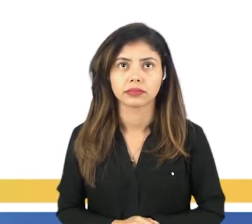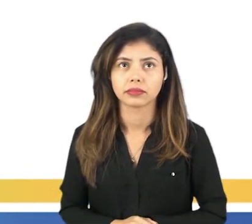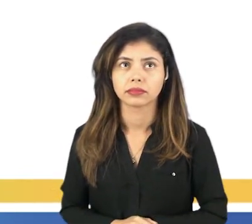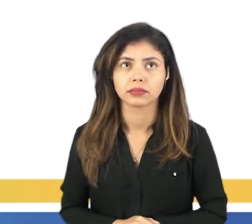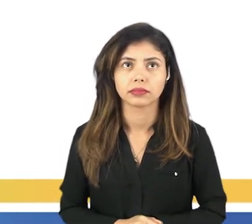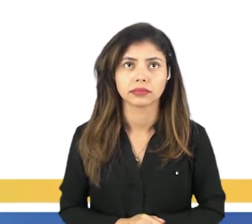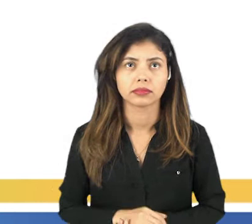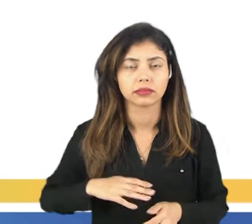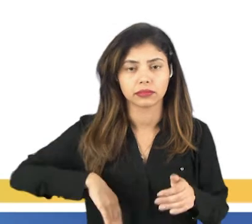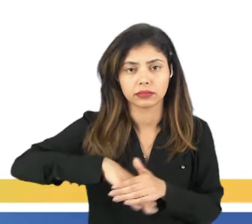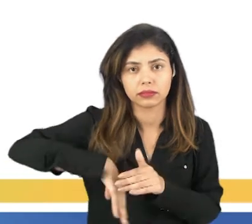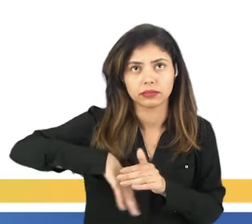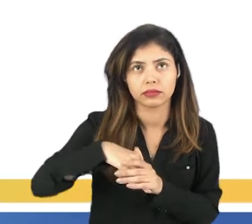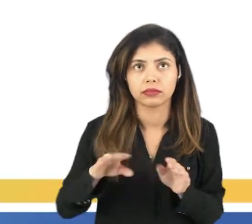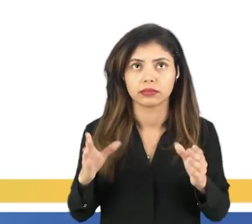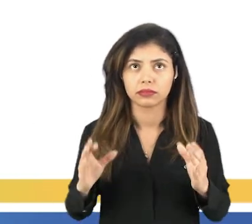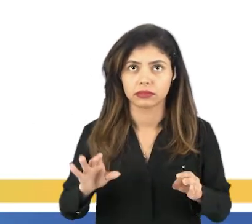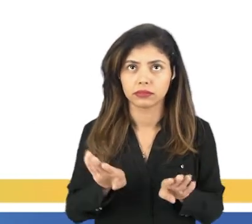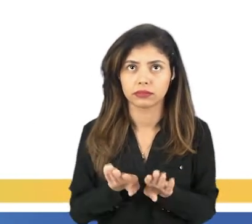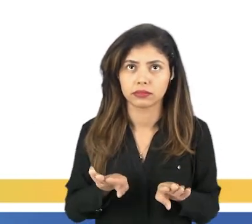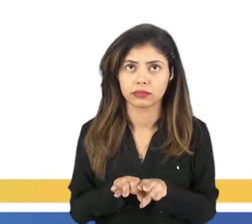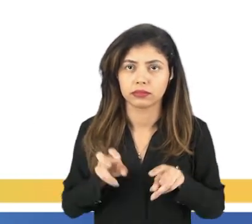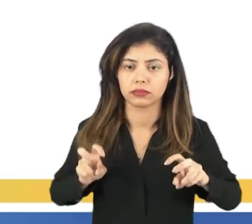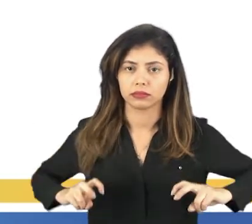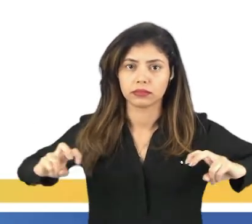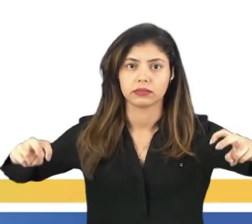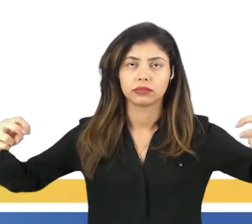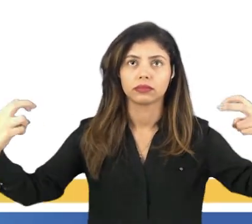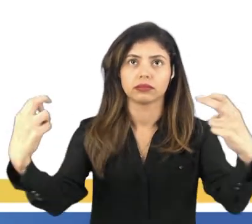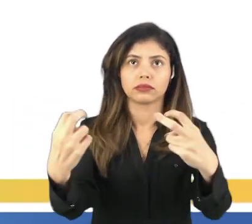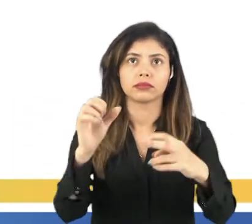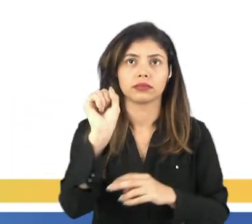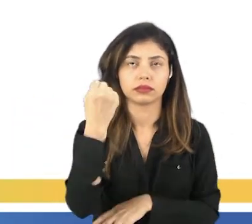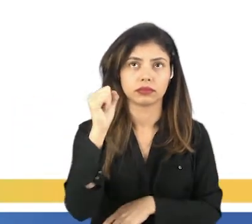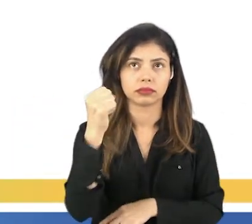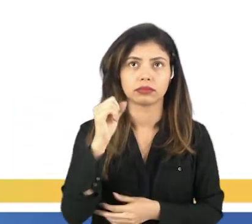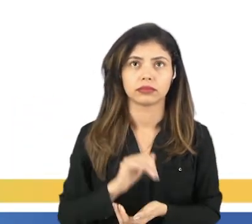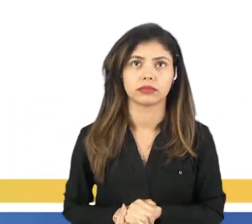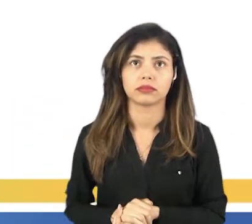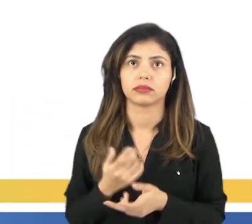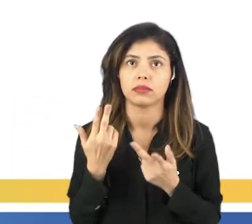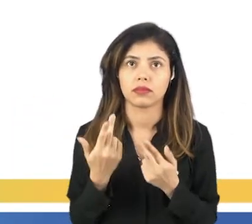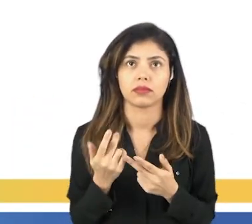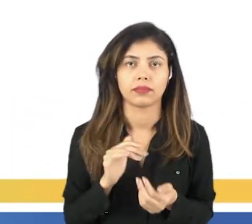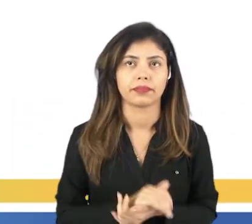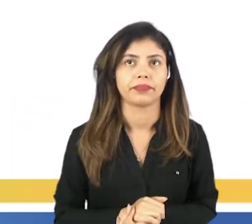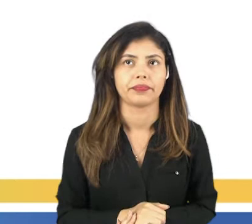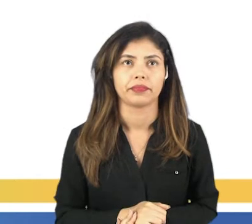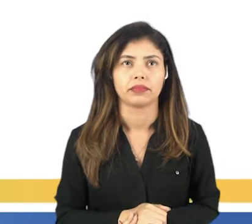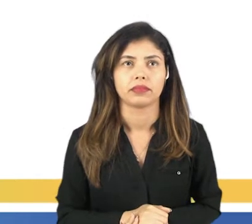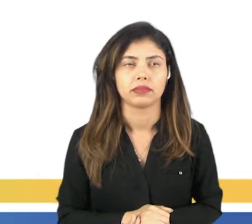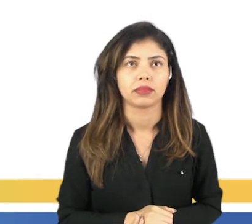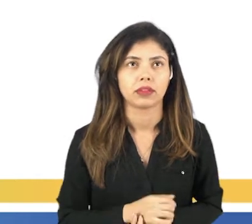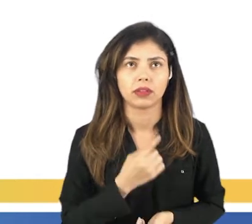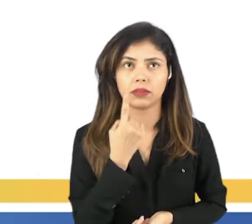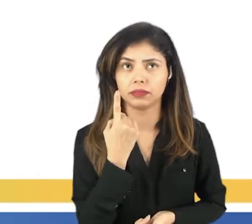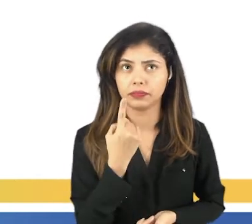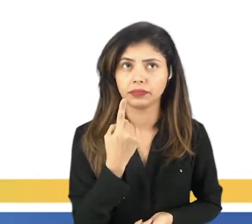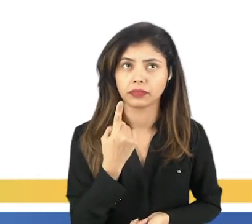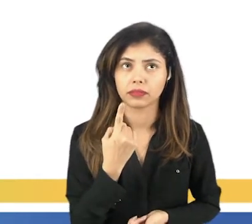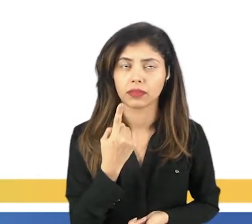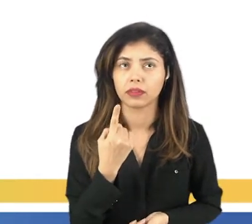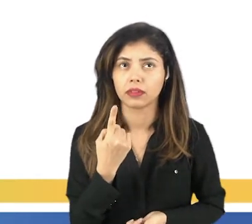Em um estádio de futebol, a arquibancada é dividida em 8 setores iguais. Uma